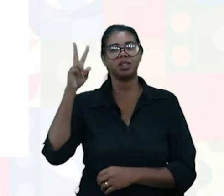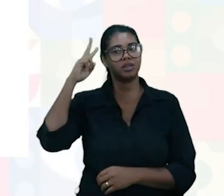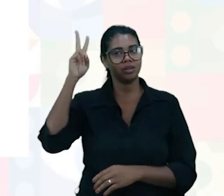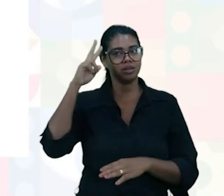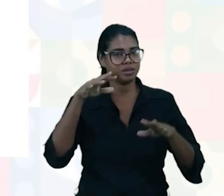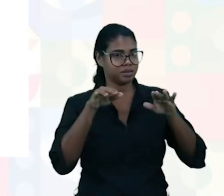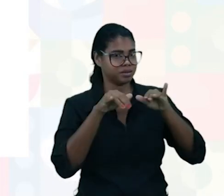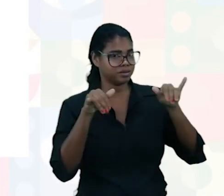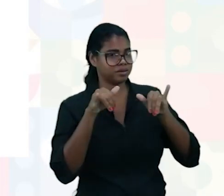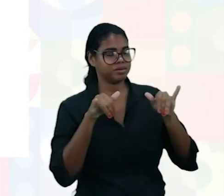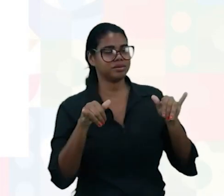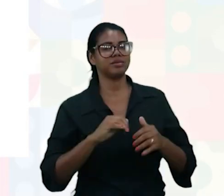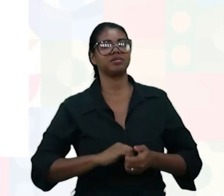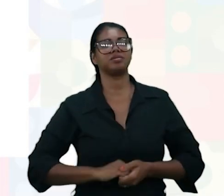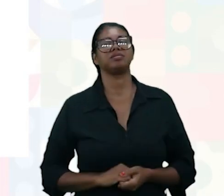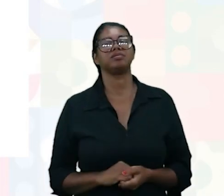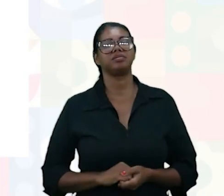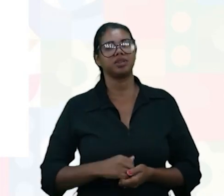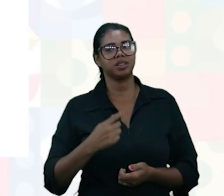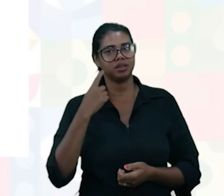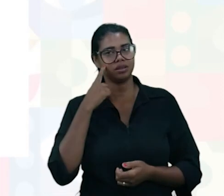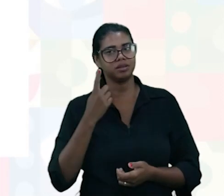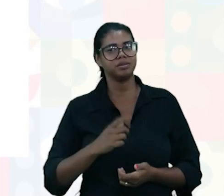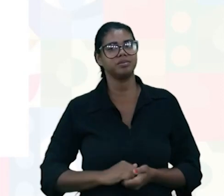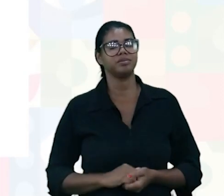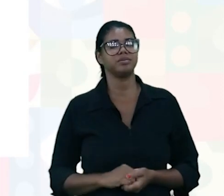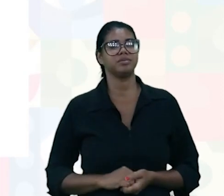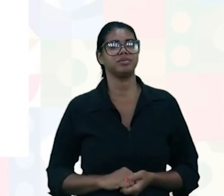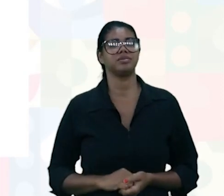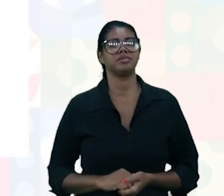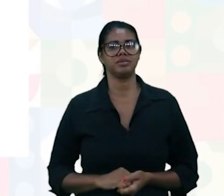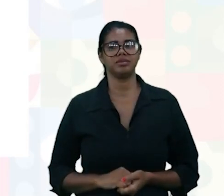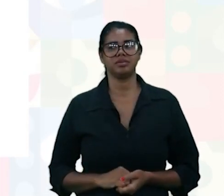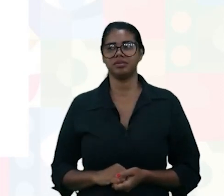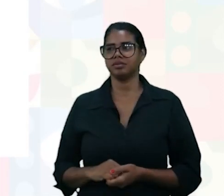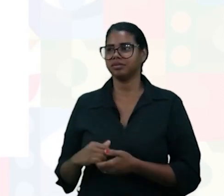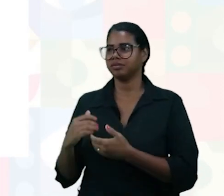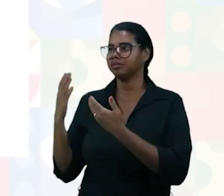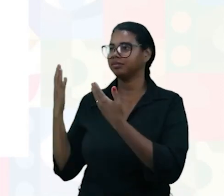para a gente se ligar aí. Aí em telinha vai